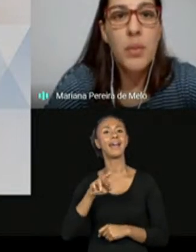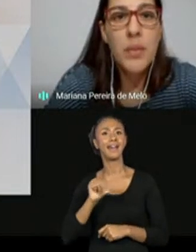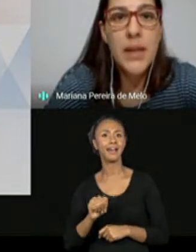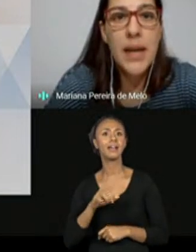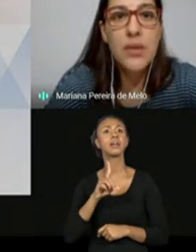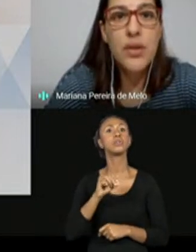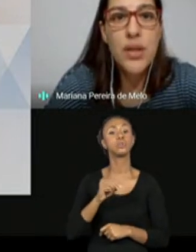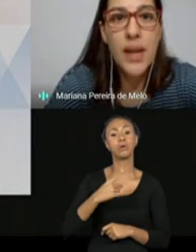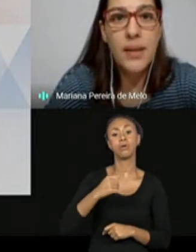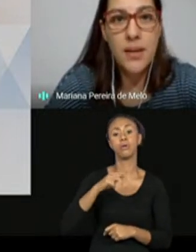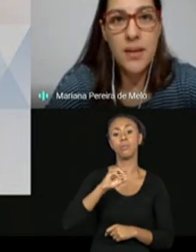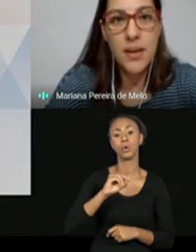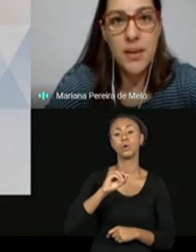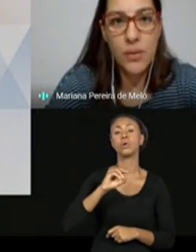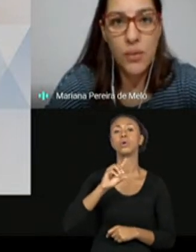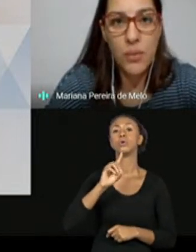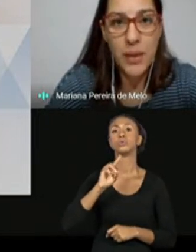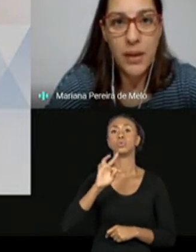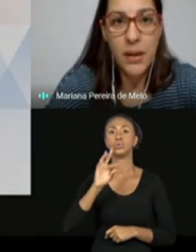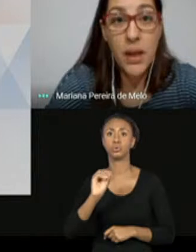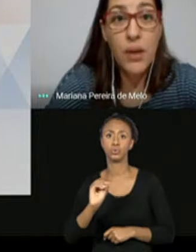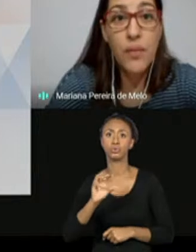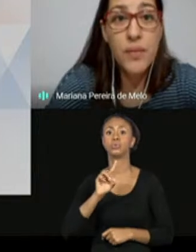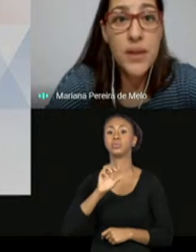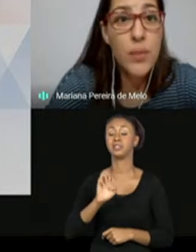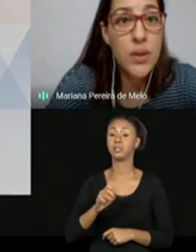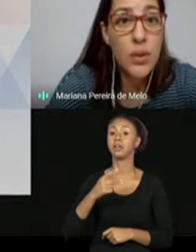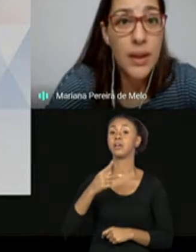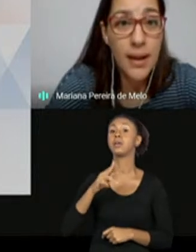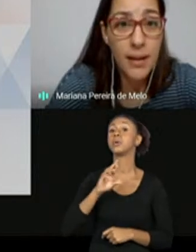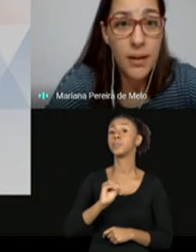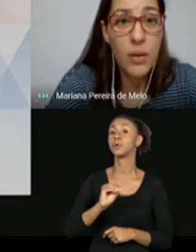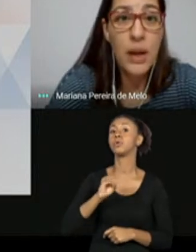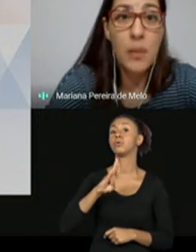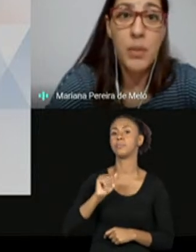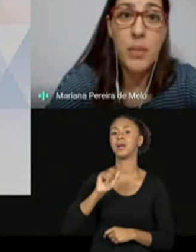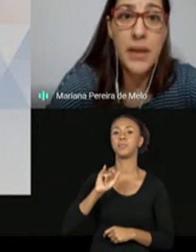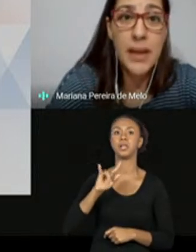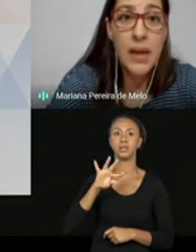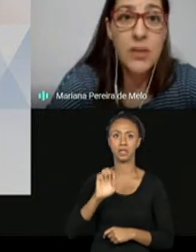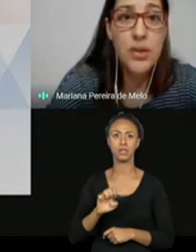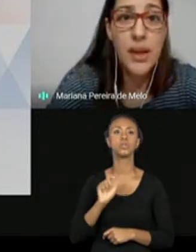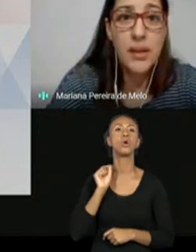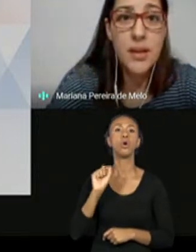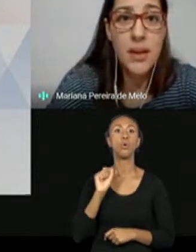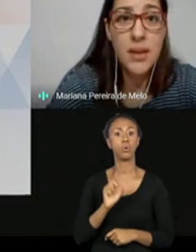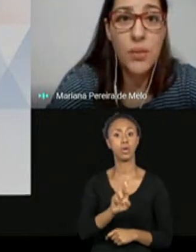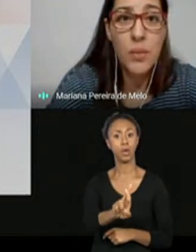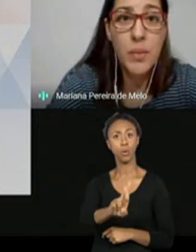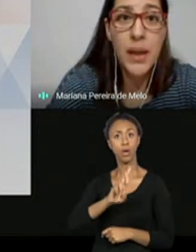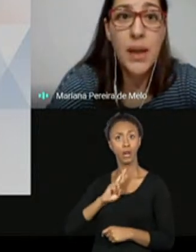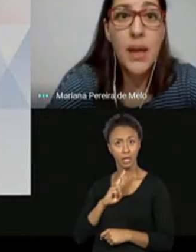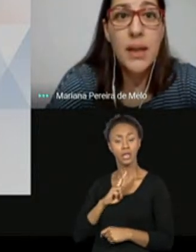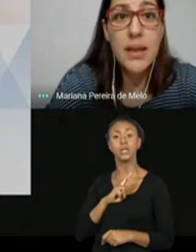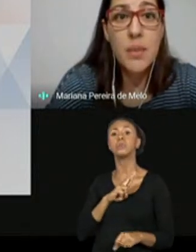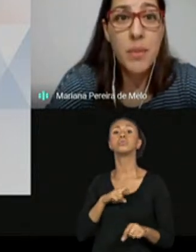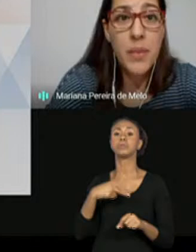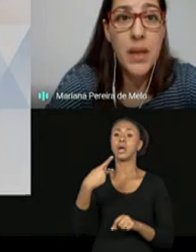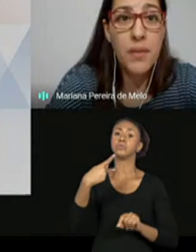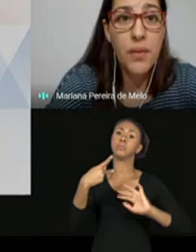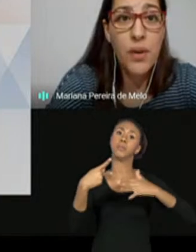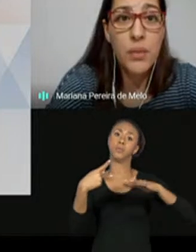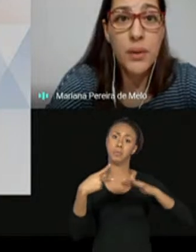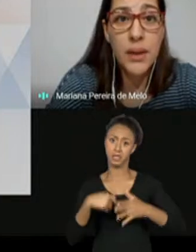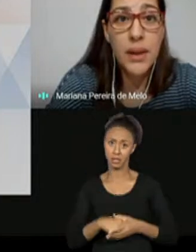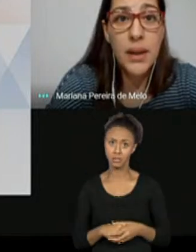a probabilidade de A intersecção com B? Então, se eu isolar a probabilidade de A intersecção com B nessa